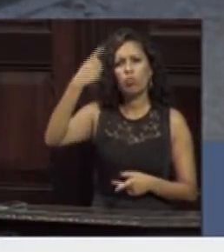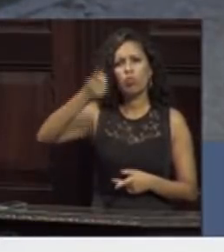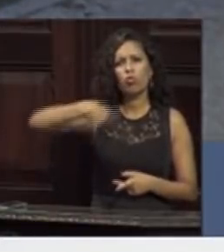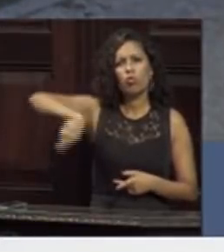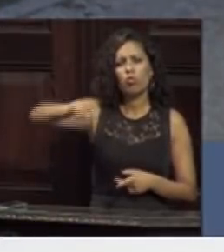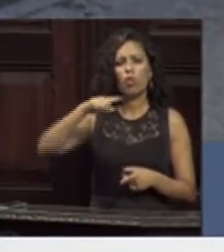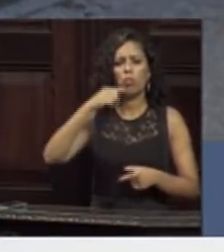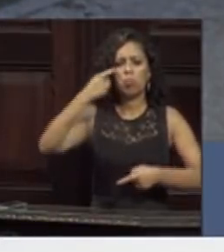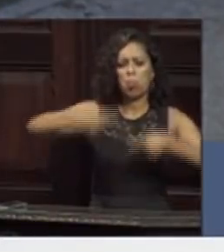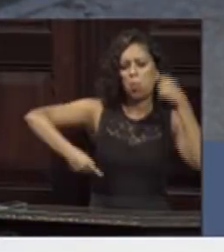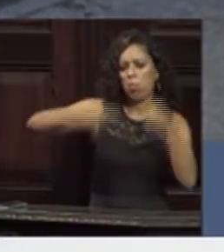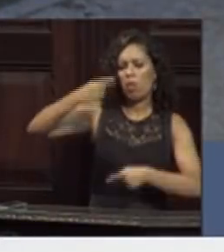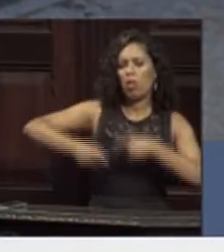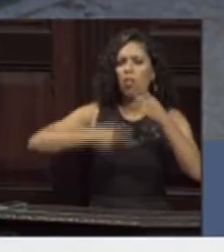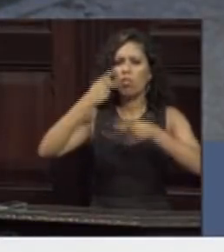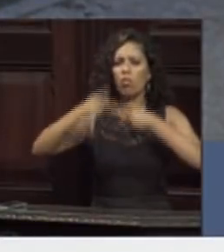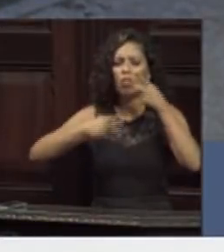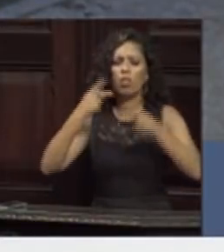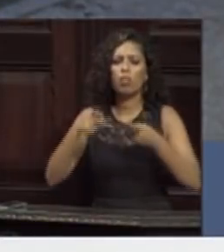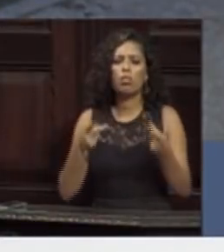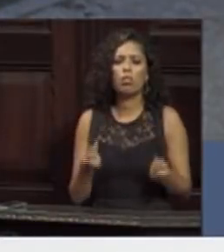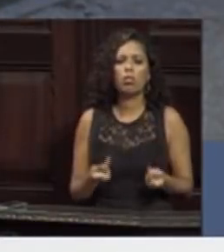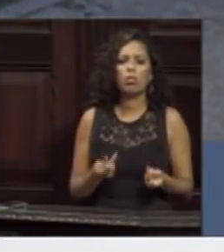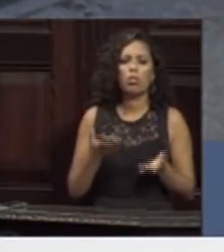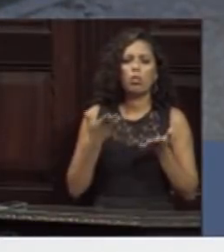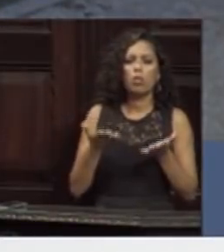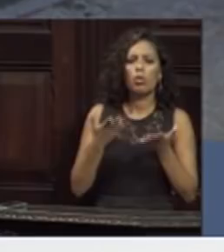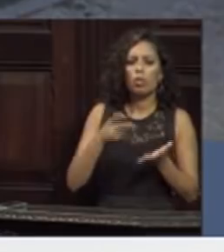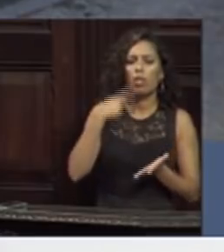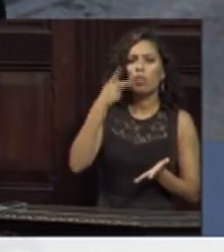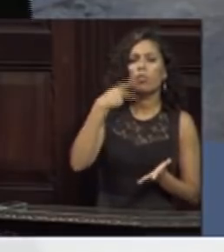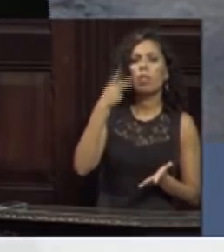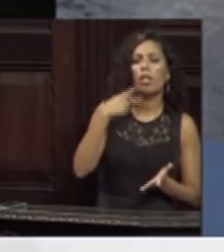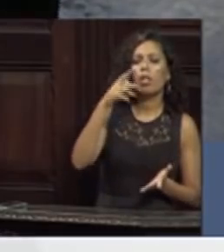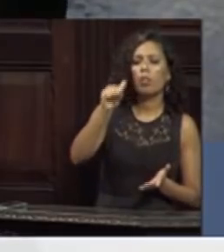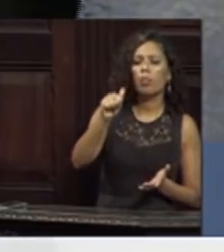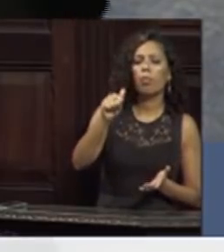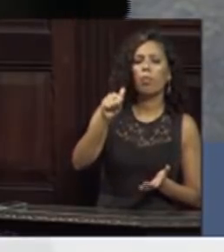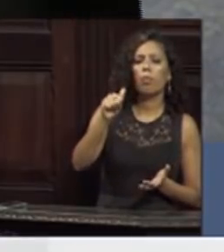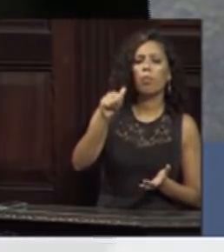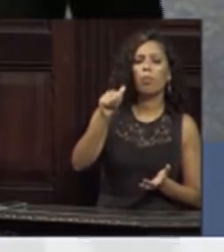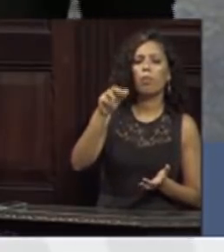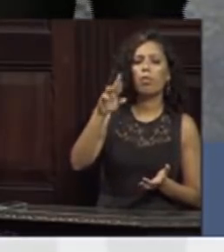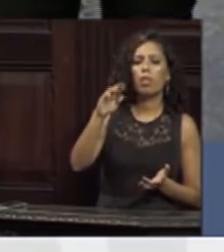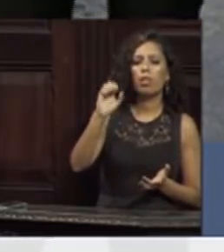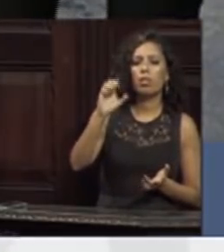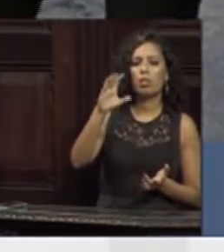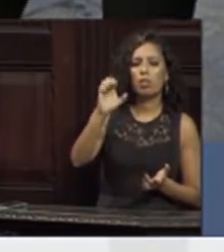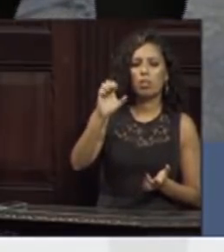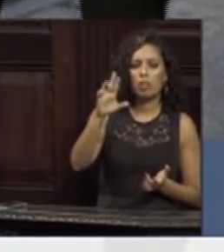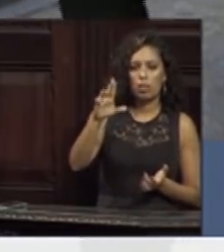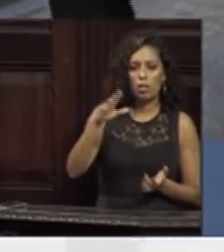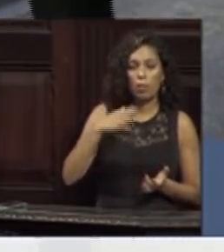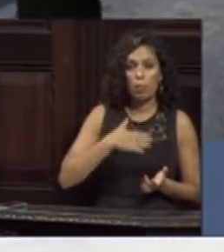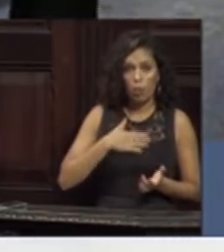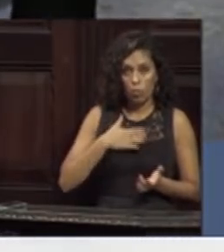Colégio de Líderes. Vou aqui falar o parecer, meu